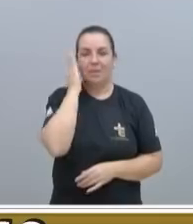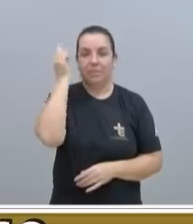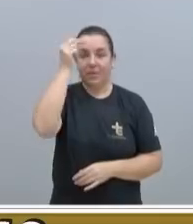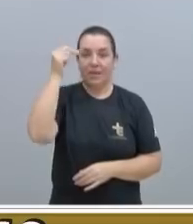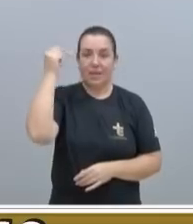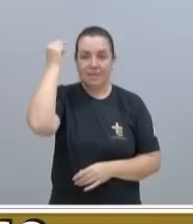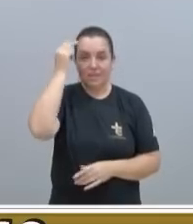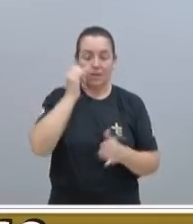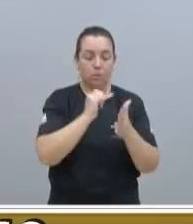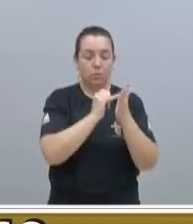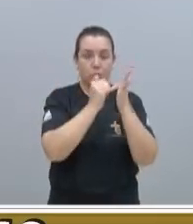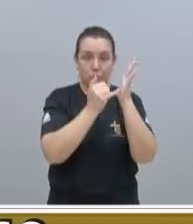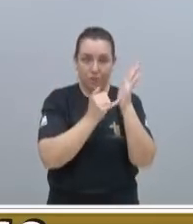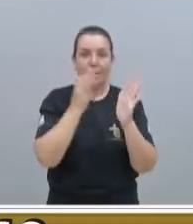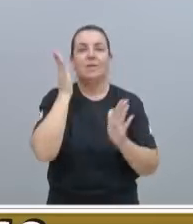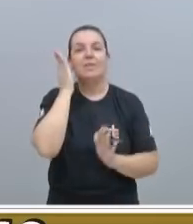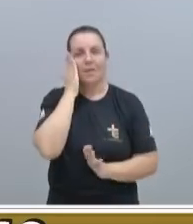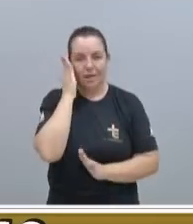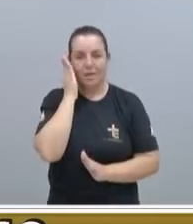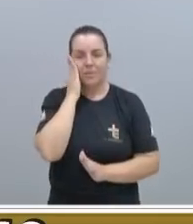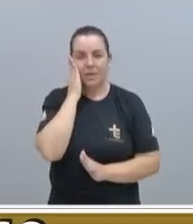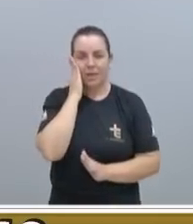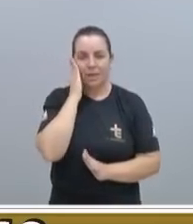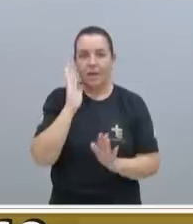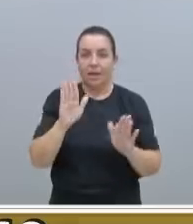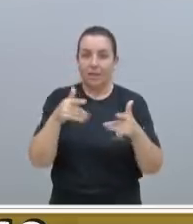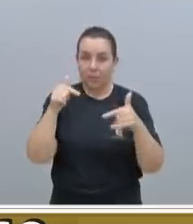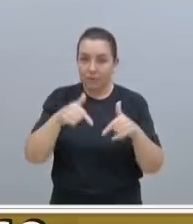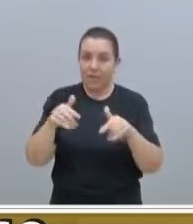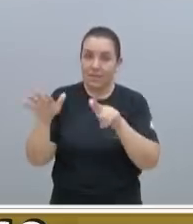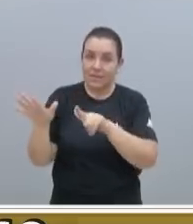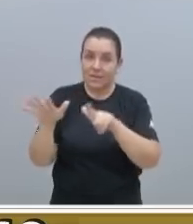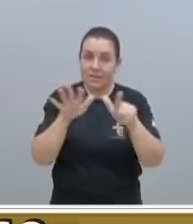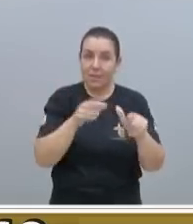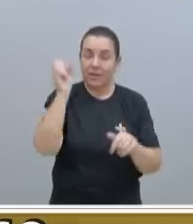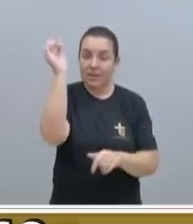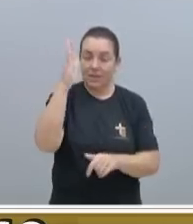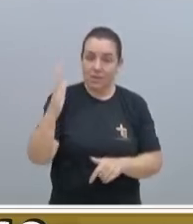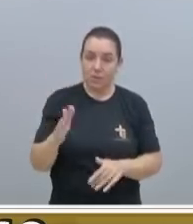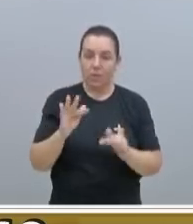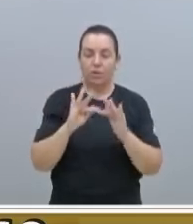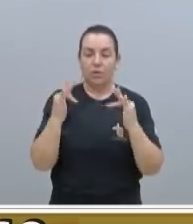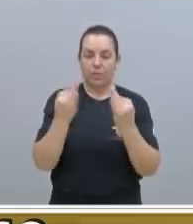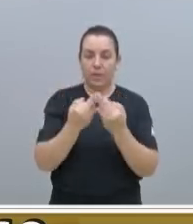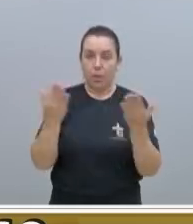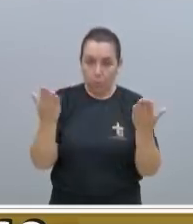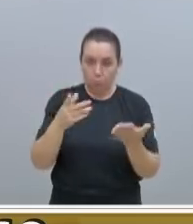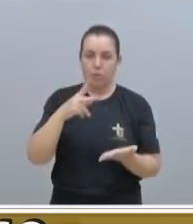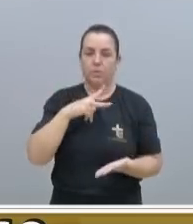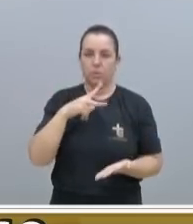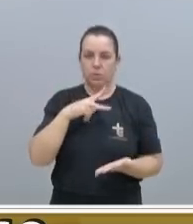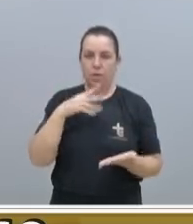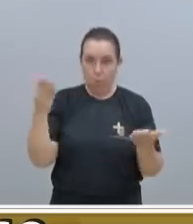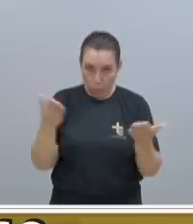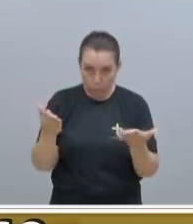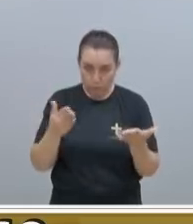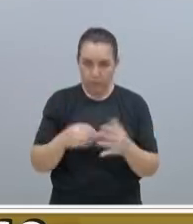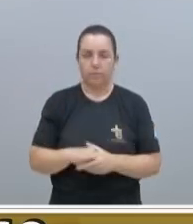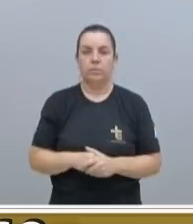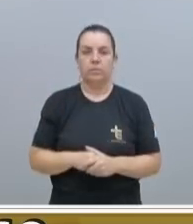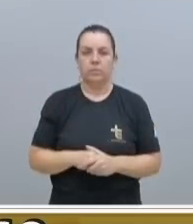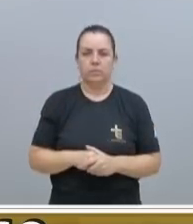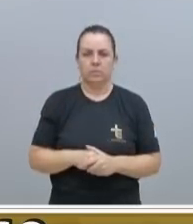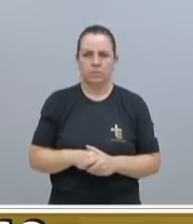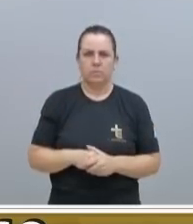sábado então nessa semana nacional da família de modo particular hoje decida se